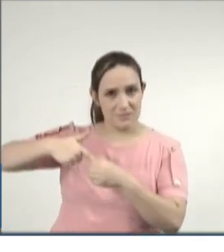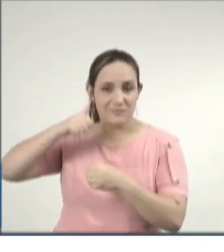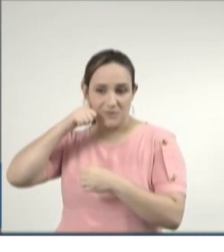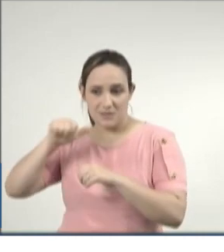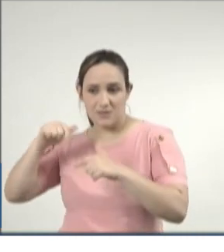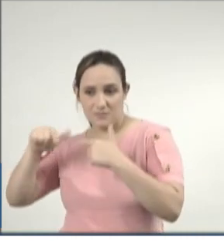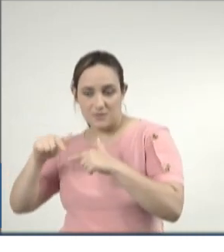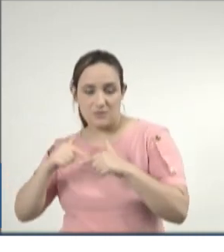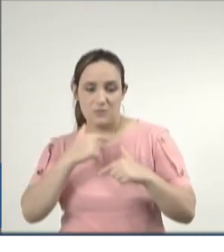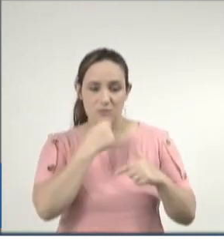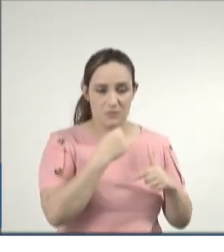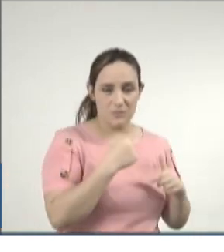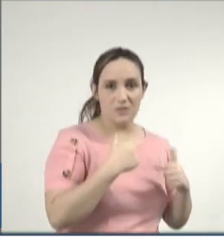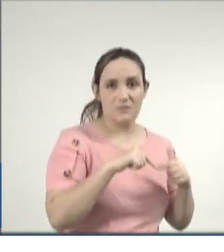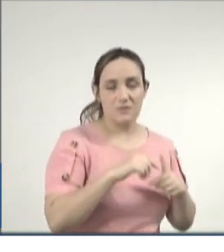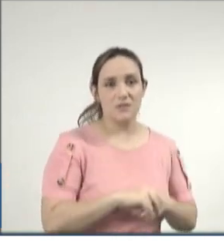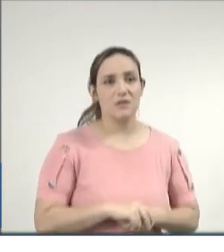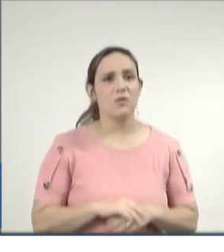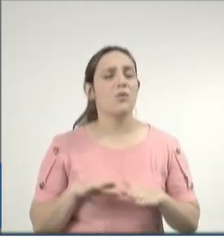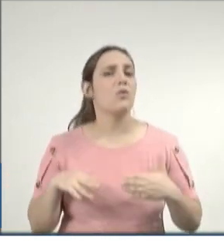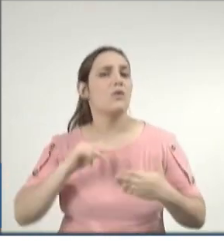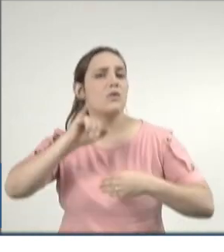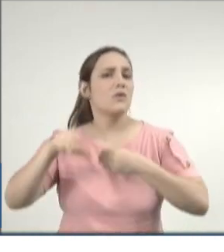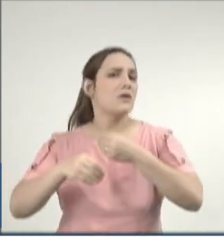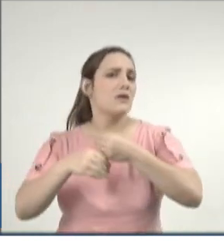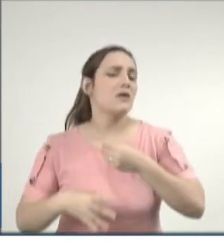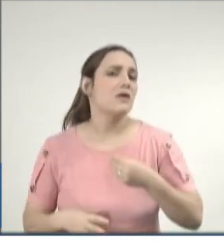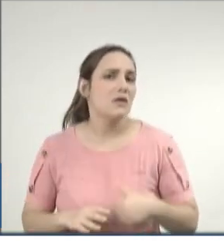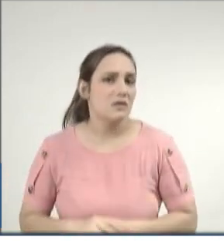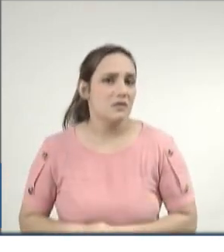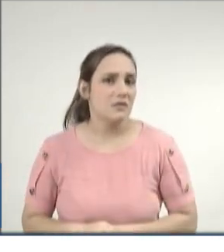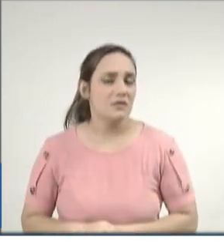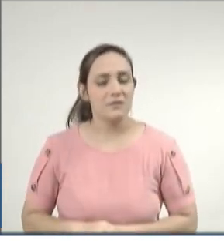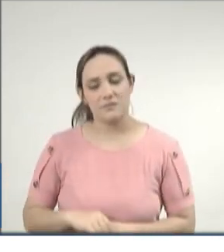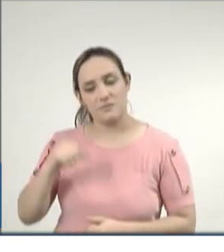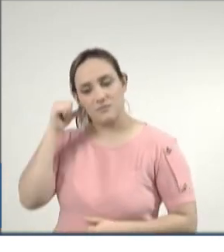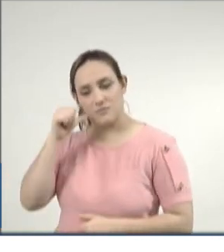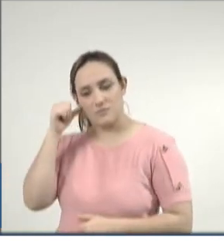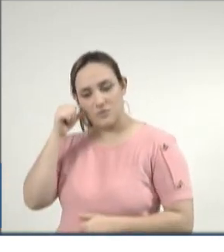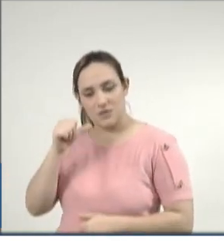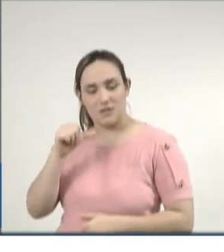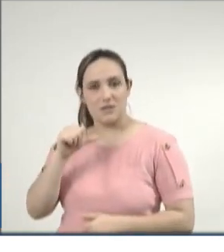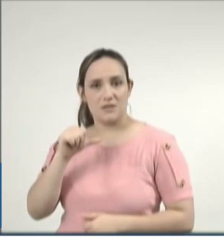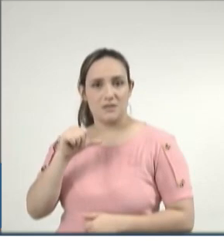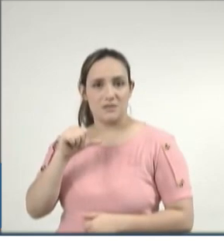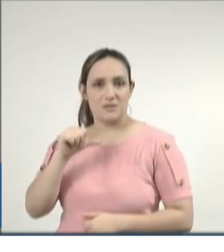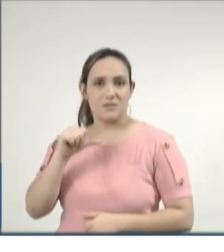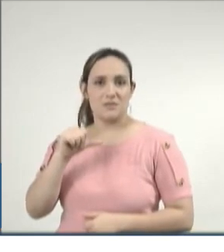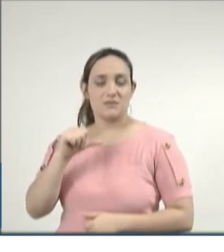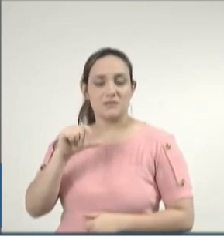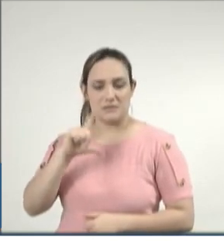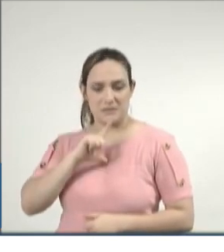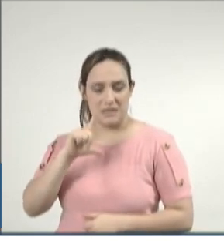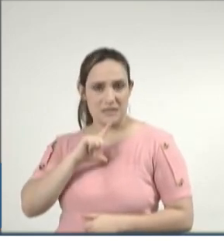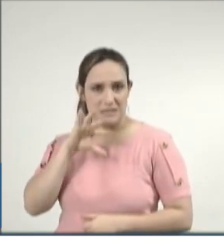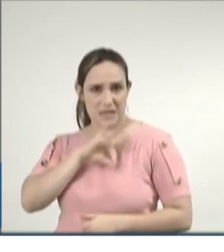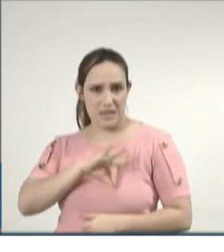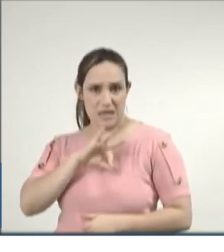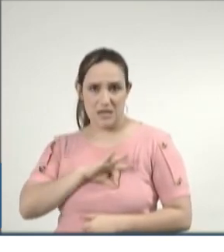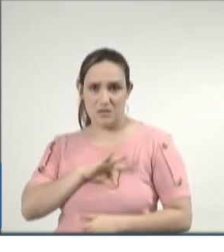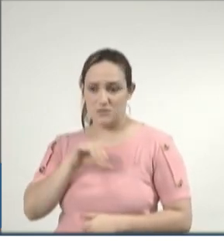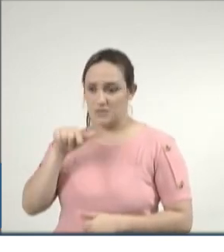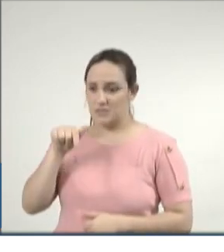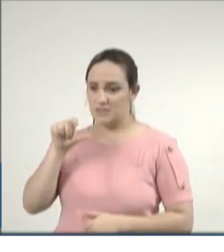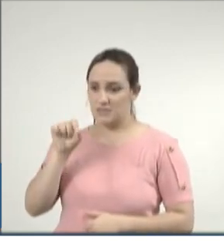As mulheres frentistas, foi a conclusão da pesquisa, ganham em média 70% do homem frentista. Por